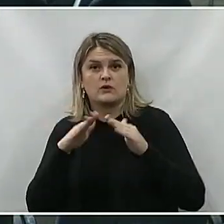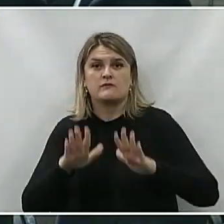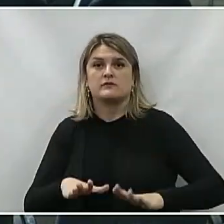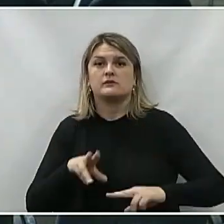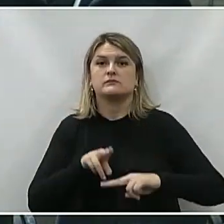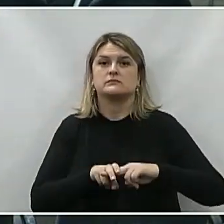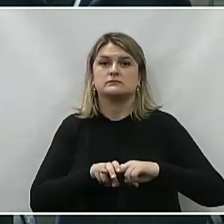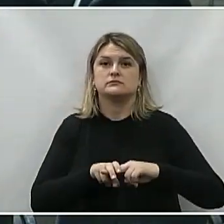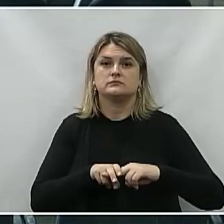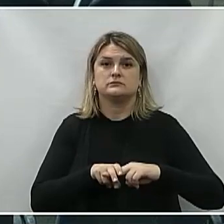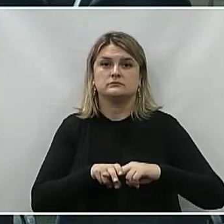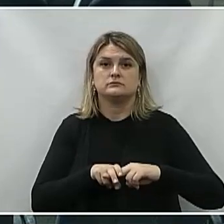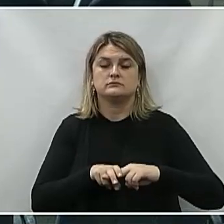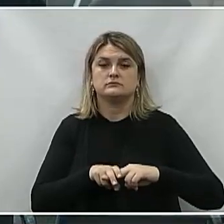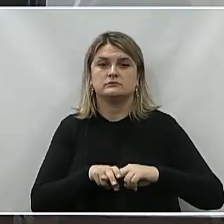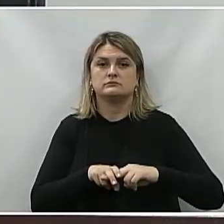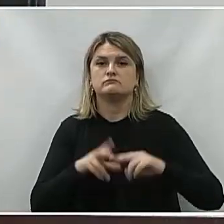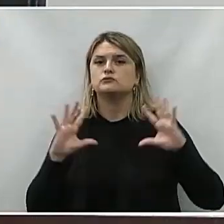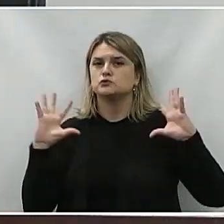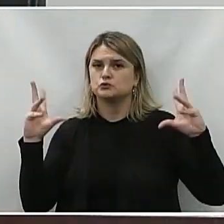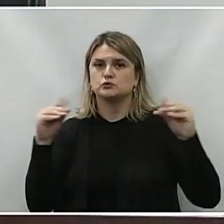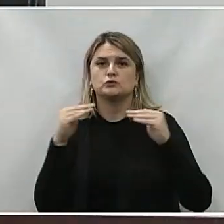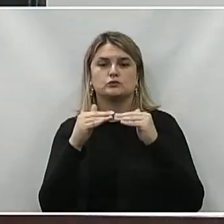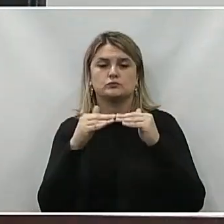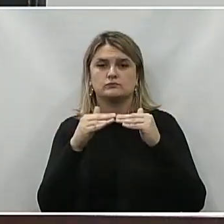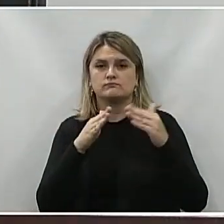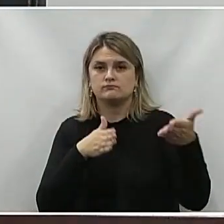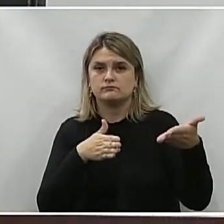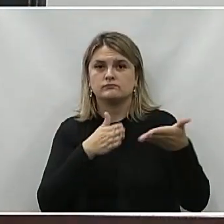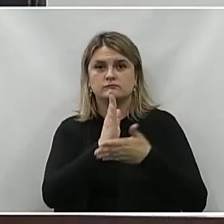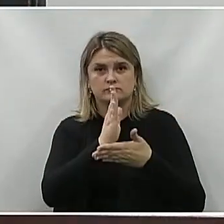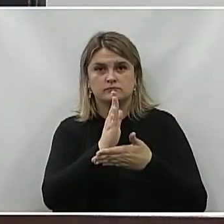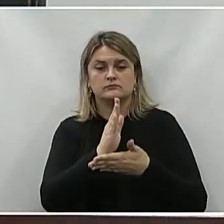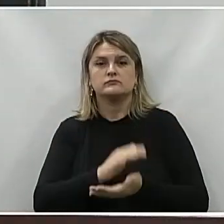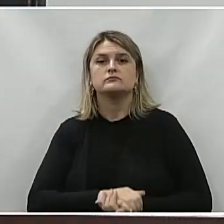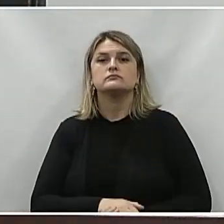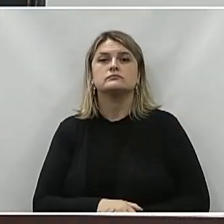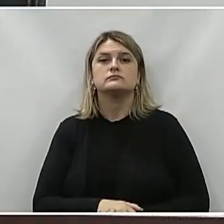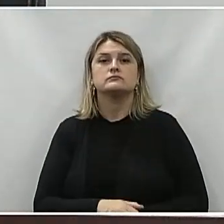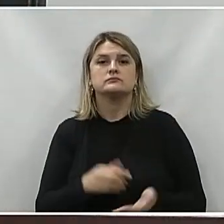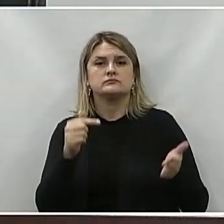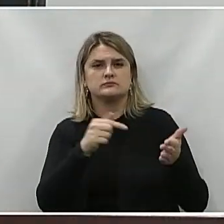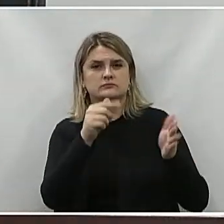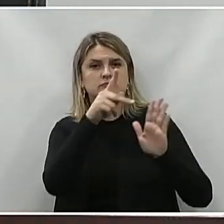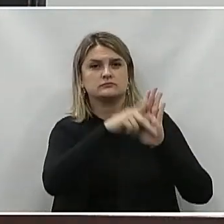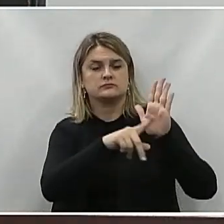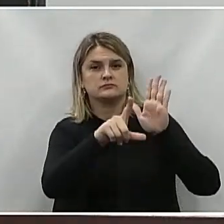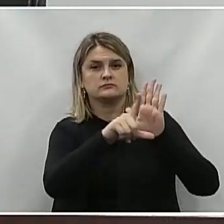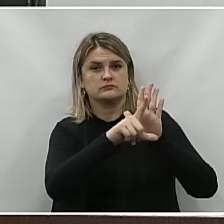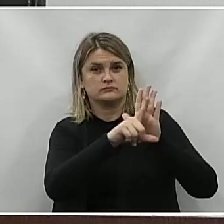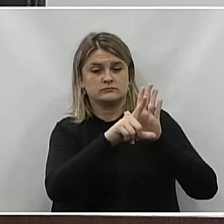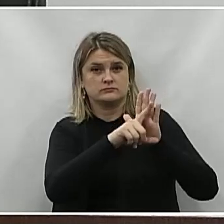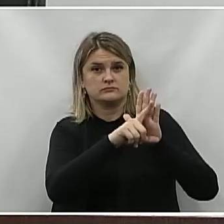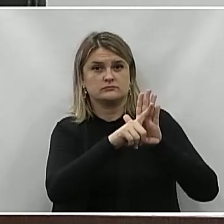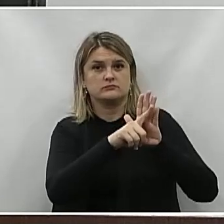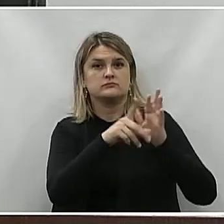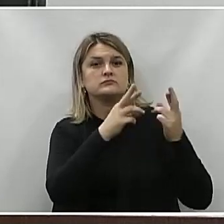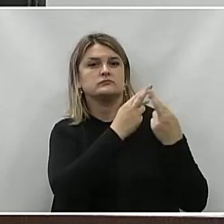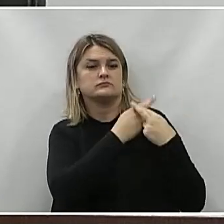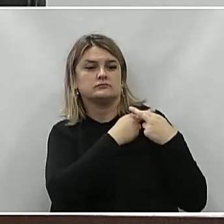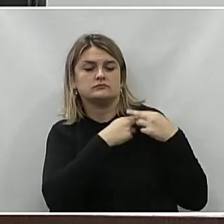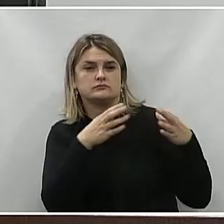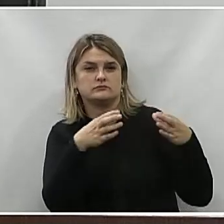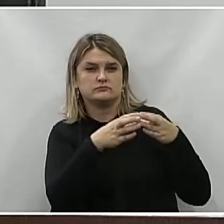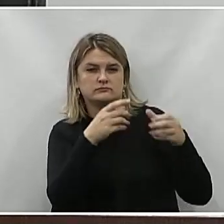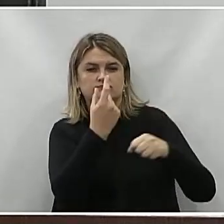aprovam Permaneça Como estão Aprovado O parecer fundamentado Da comissão De finanças Orçamento